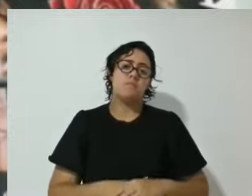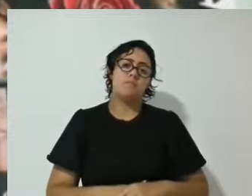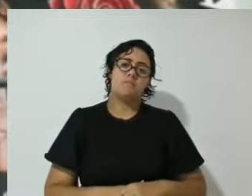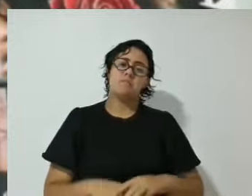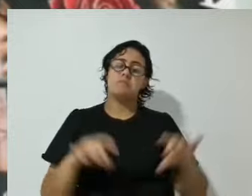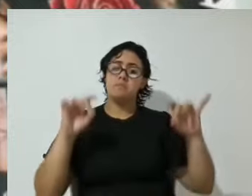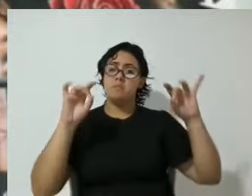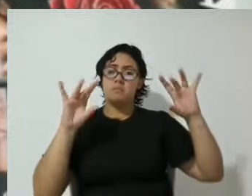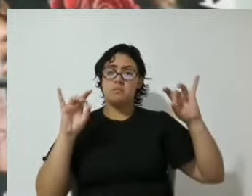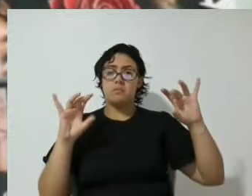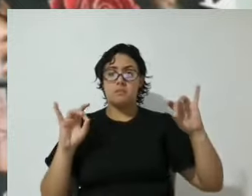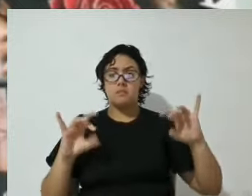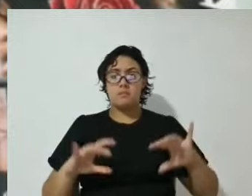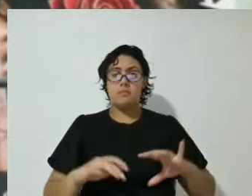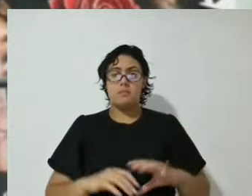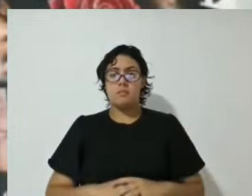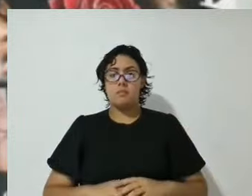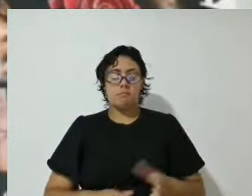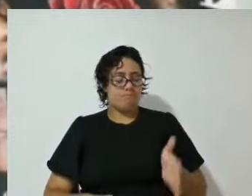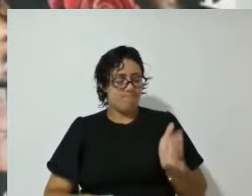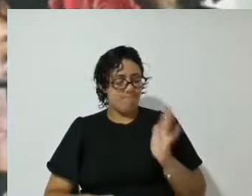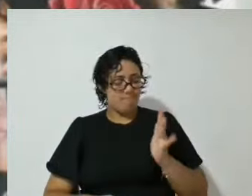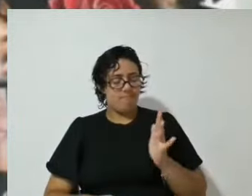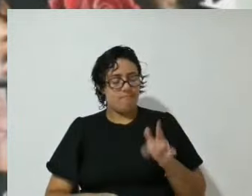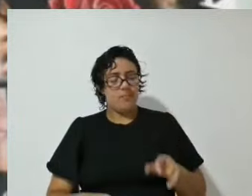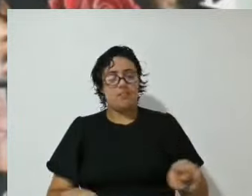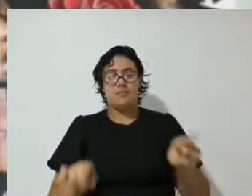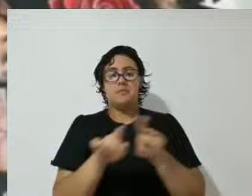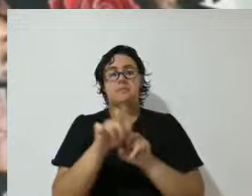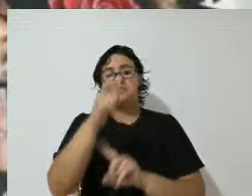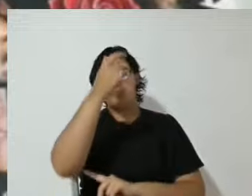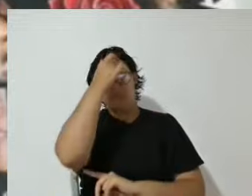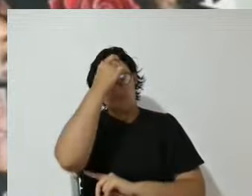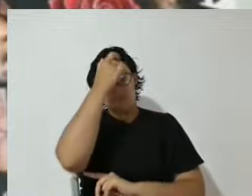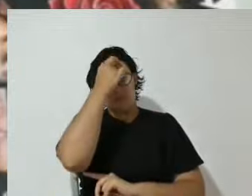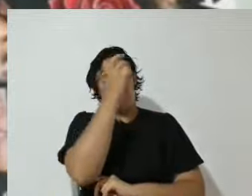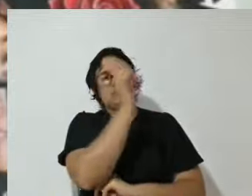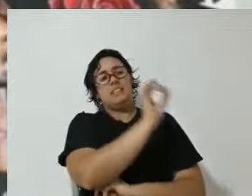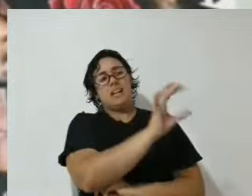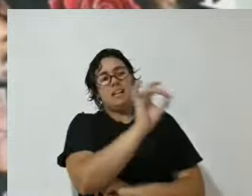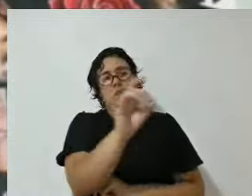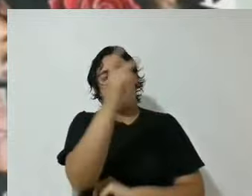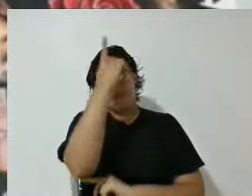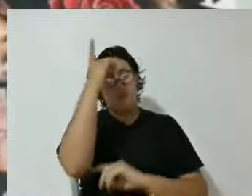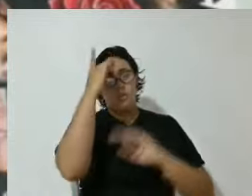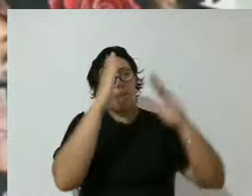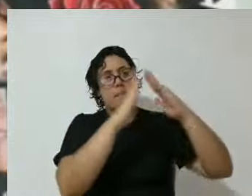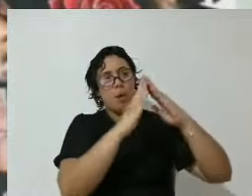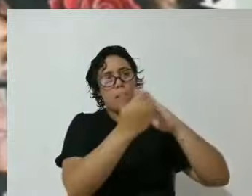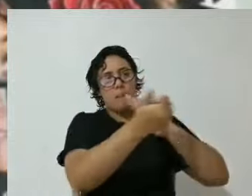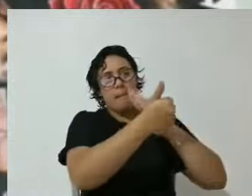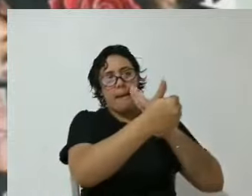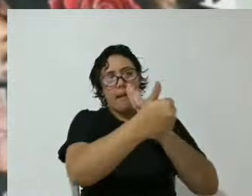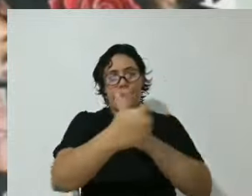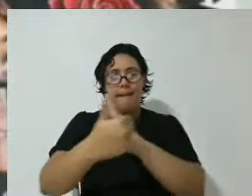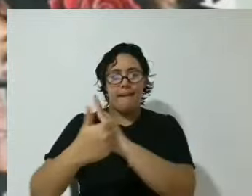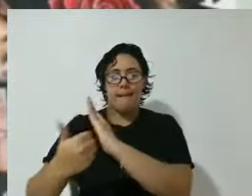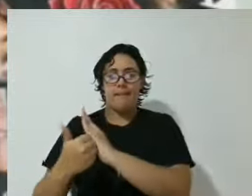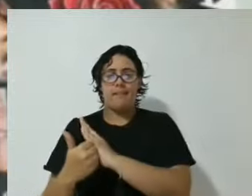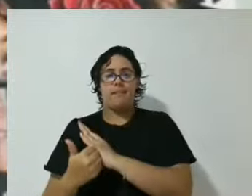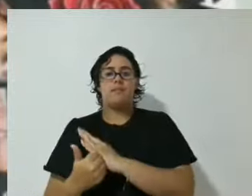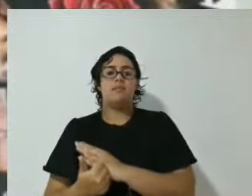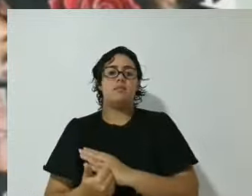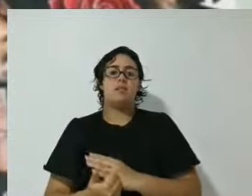especial, né? No coração e na consciência de cada pessoa, de cada morador ali do entorno. Eu sonho num centro cultural sem